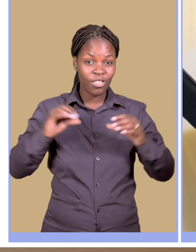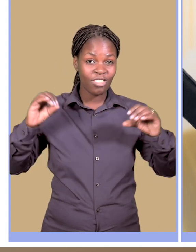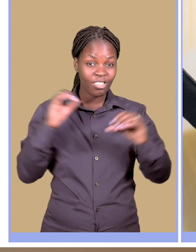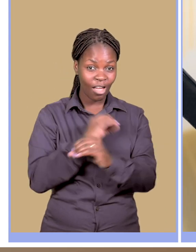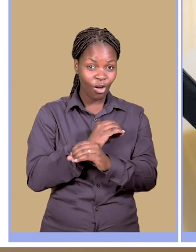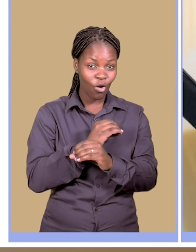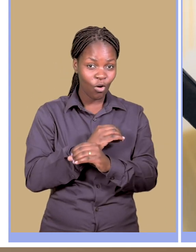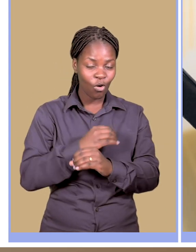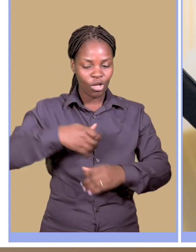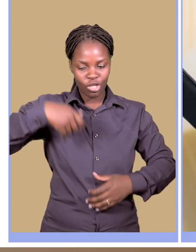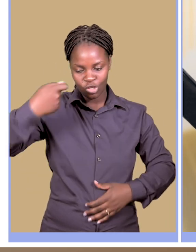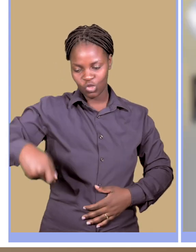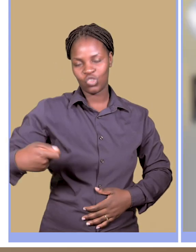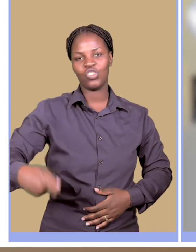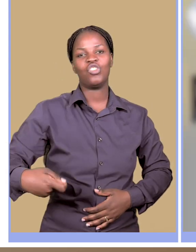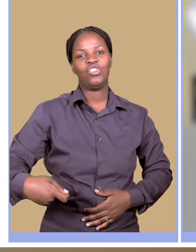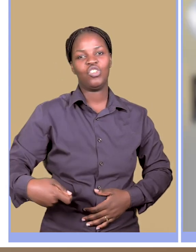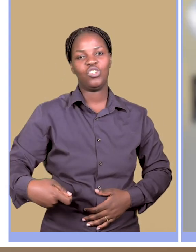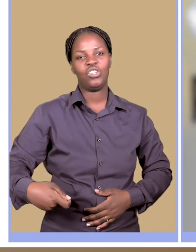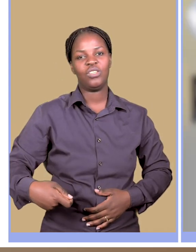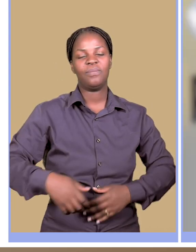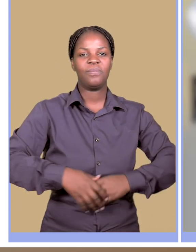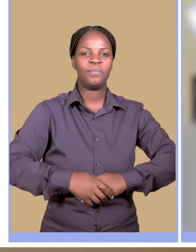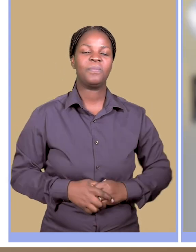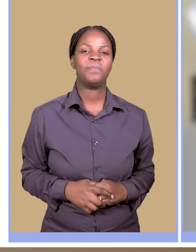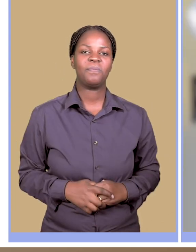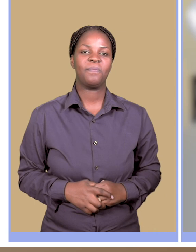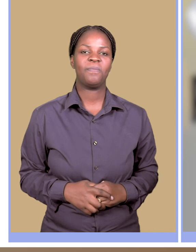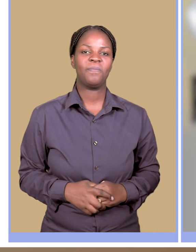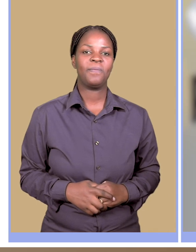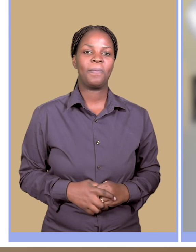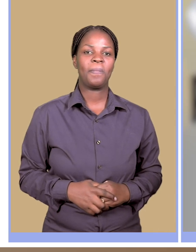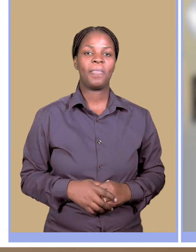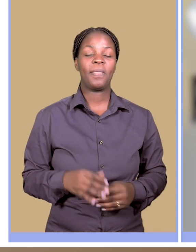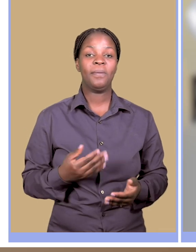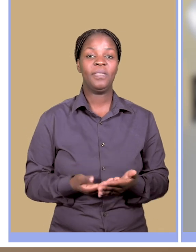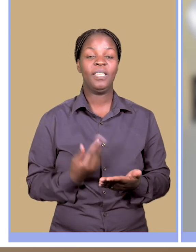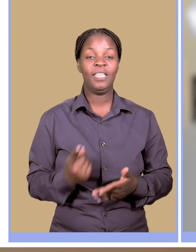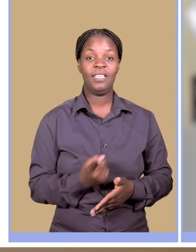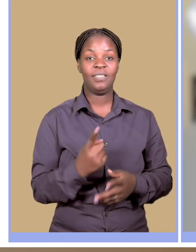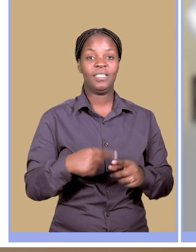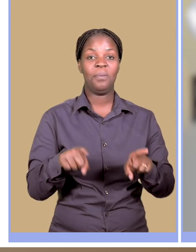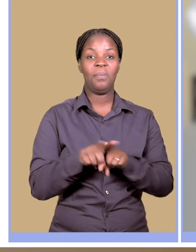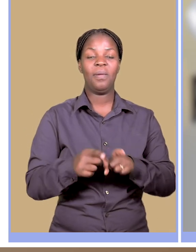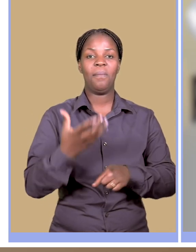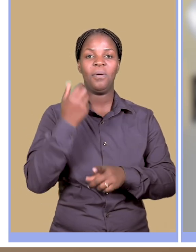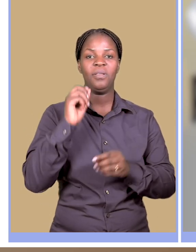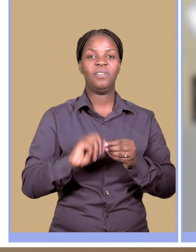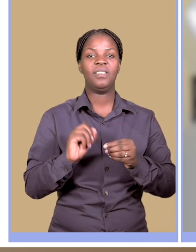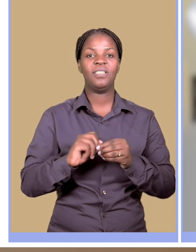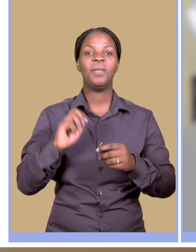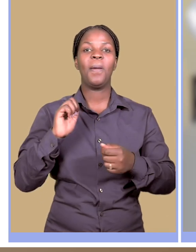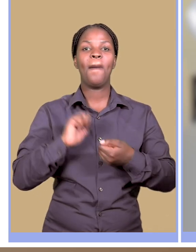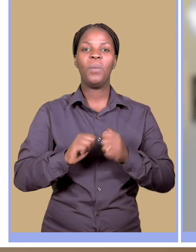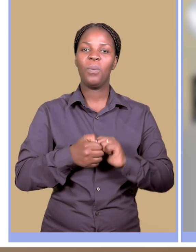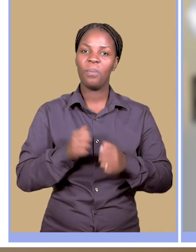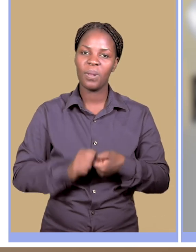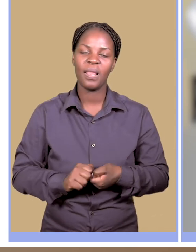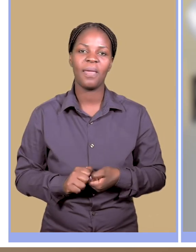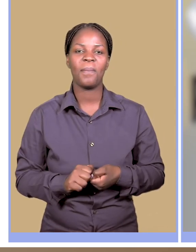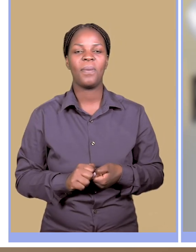de forma contrária, terão que o fazer com um custo elevado. Porque isto também pode criar danos, não